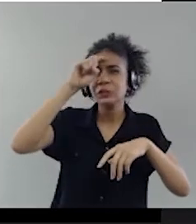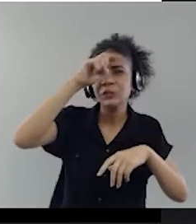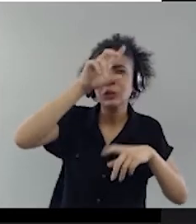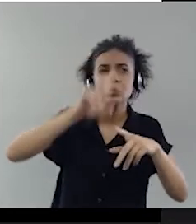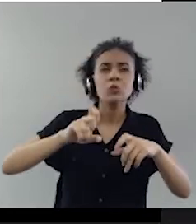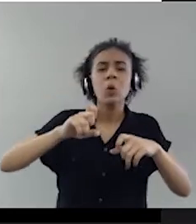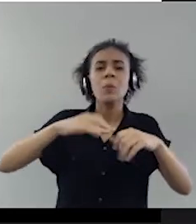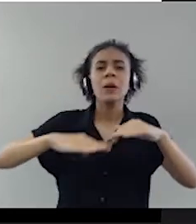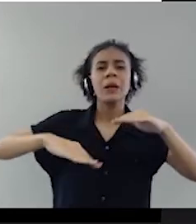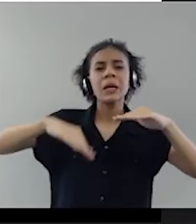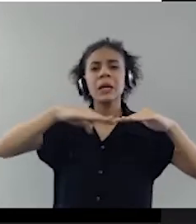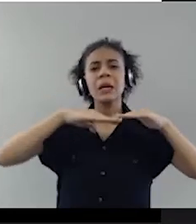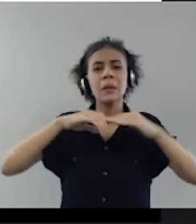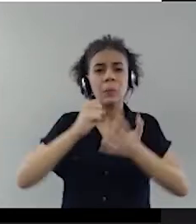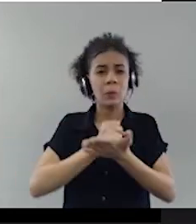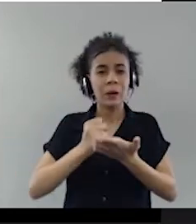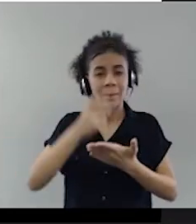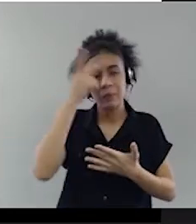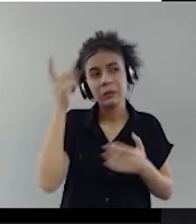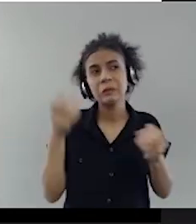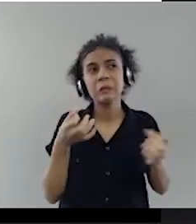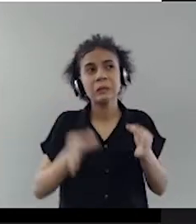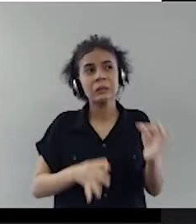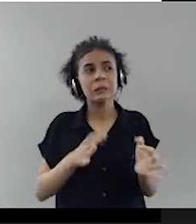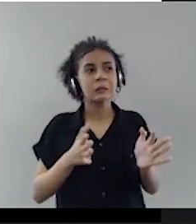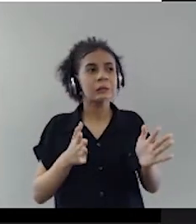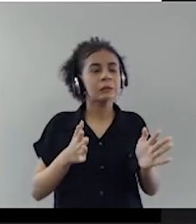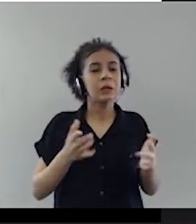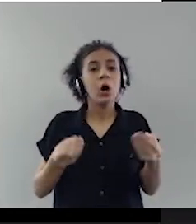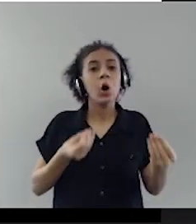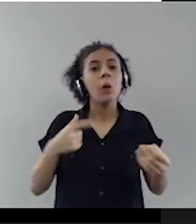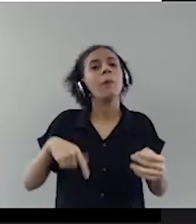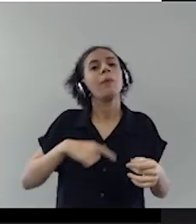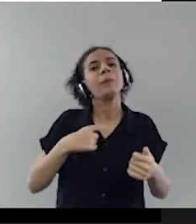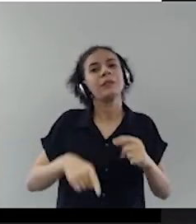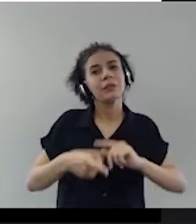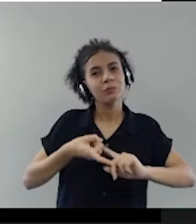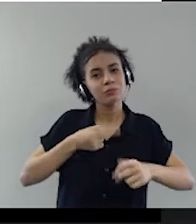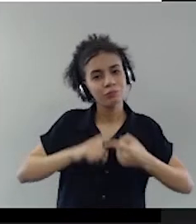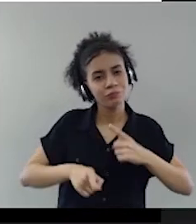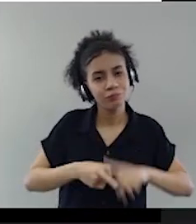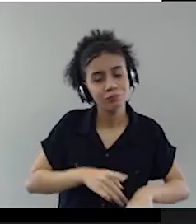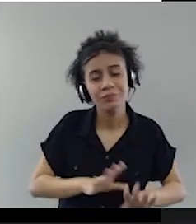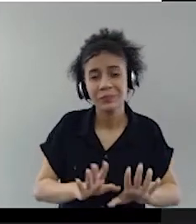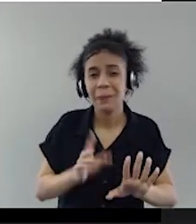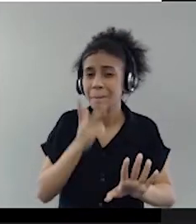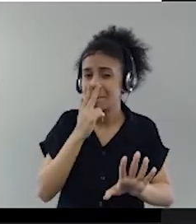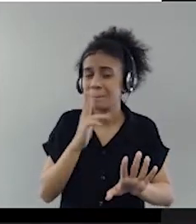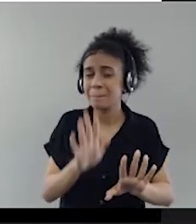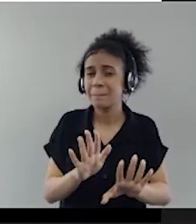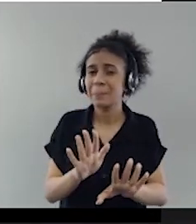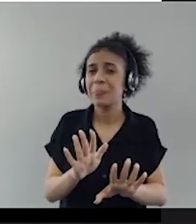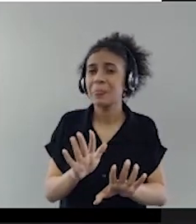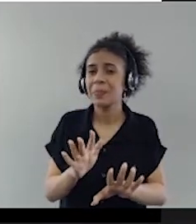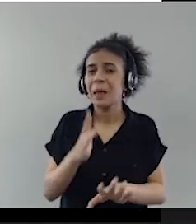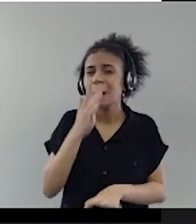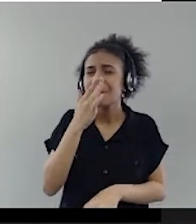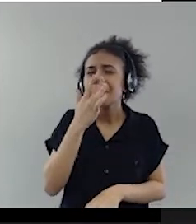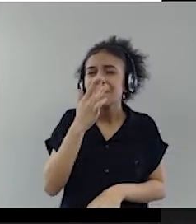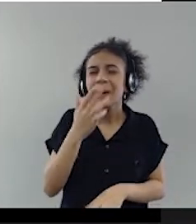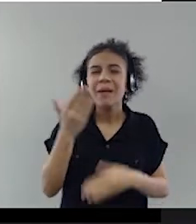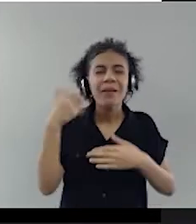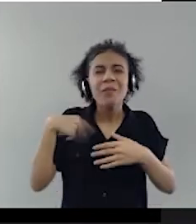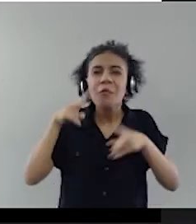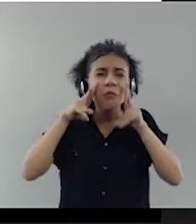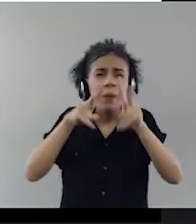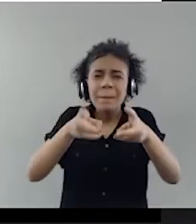equilíbrio contratual, eu vou trazer insegurança jurídica? É um ponto que a gente precisa discutir. No entanto, me parece que a gente tem uma miopia